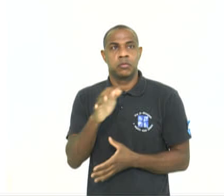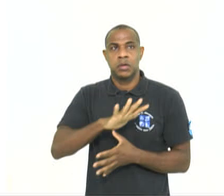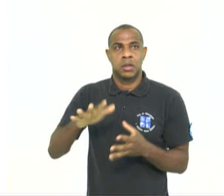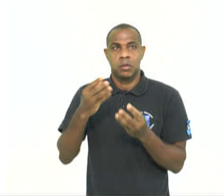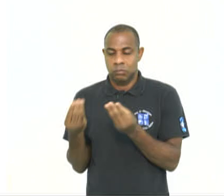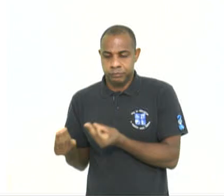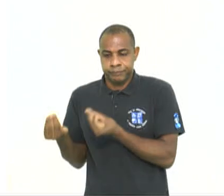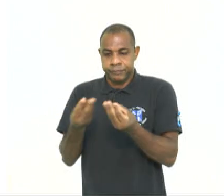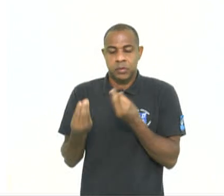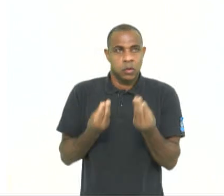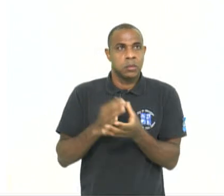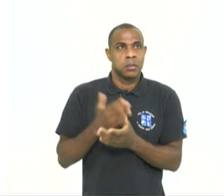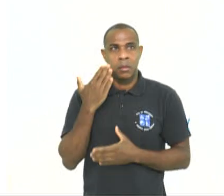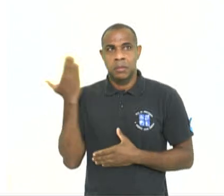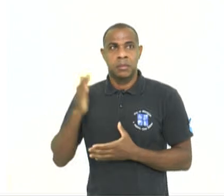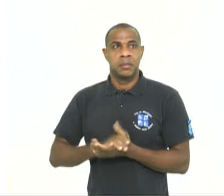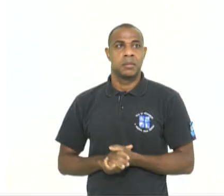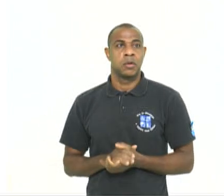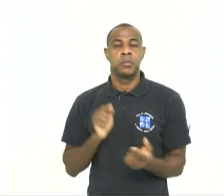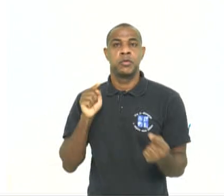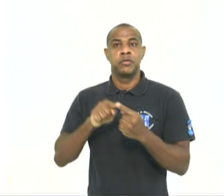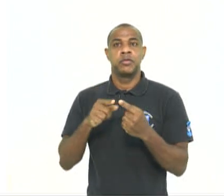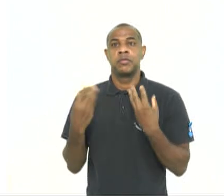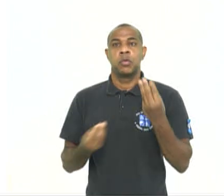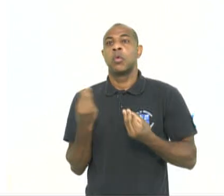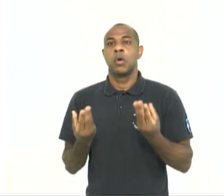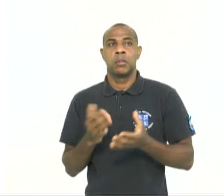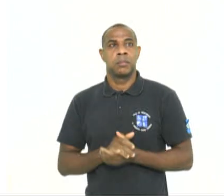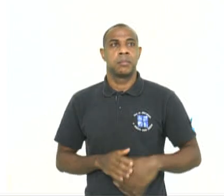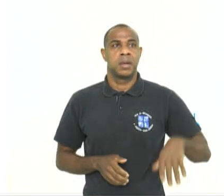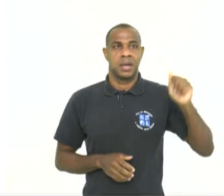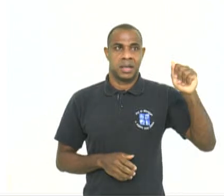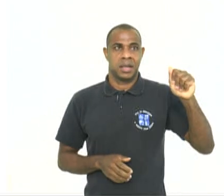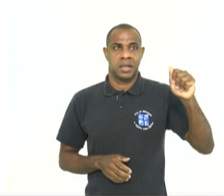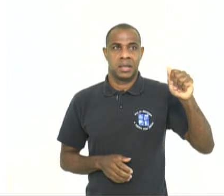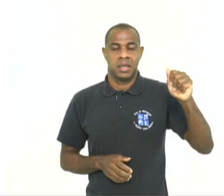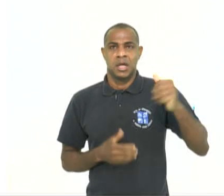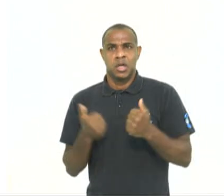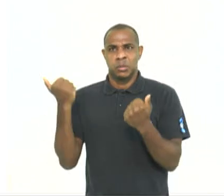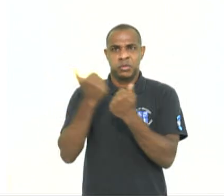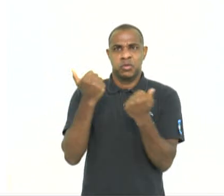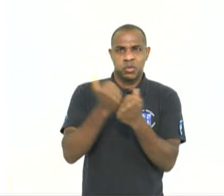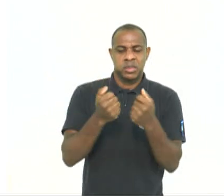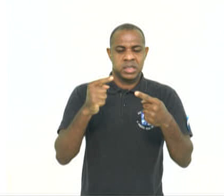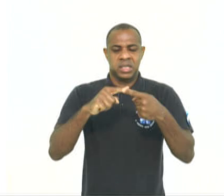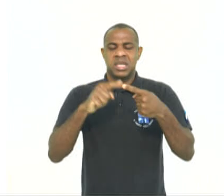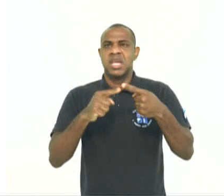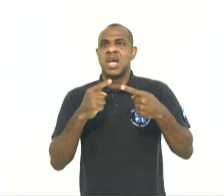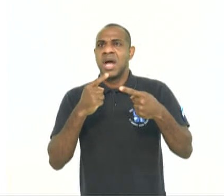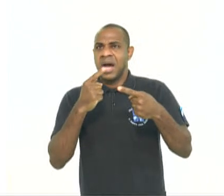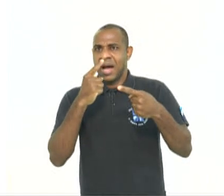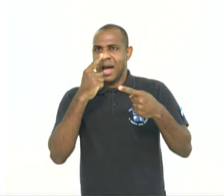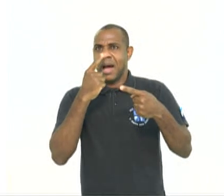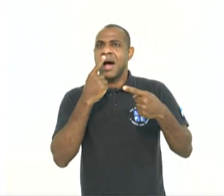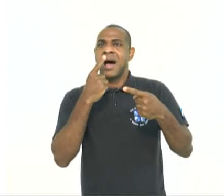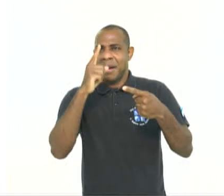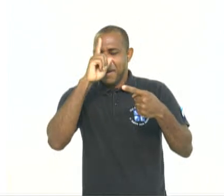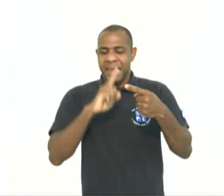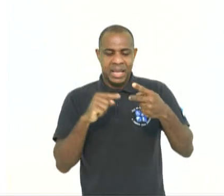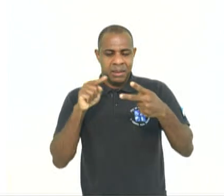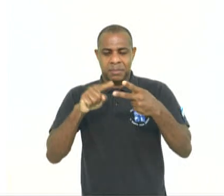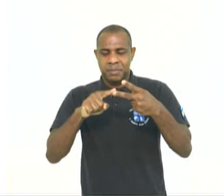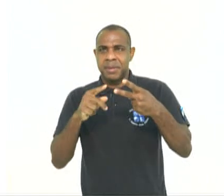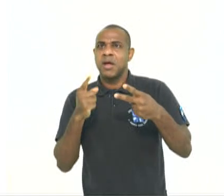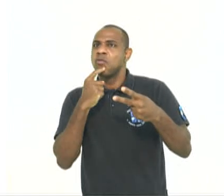medula é o seguinte: letra A, substituir a medula óssea amarela pela vermelha. Letra B, substituir a